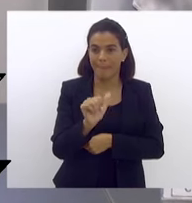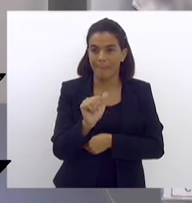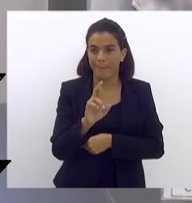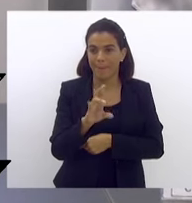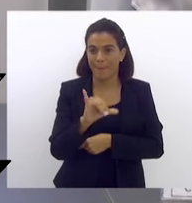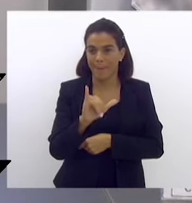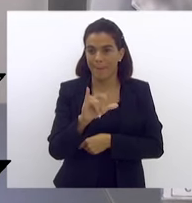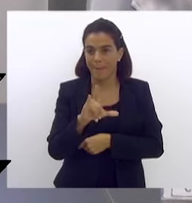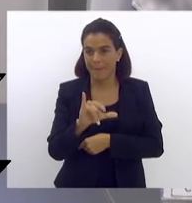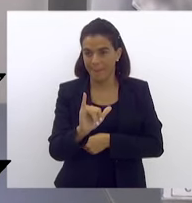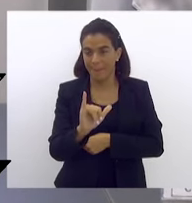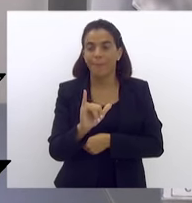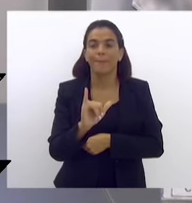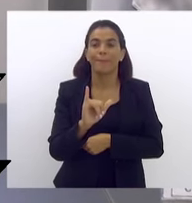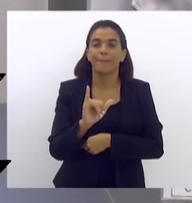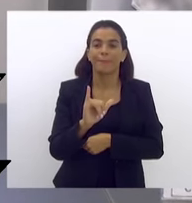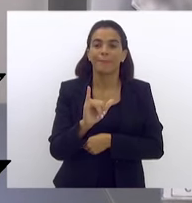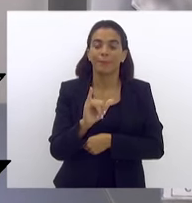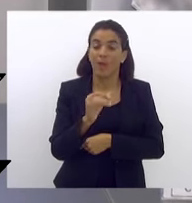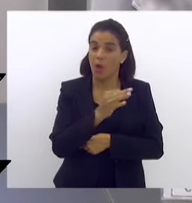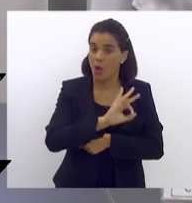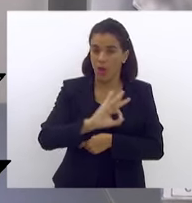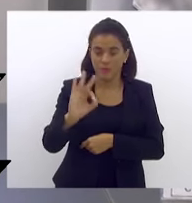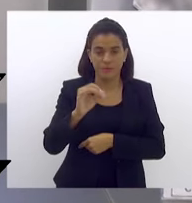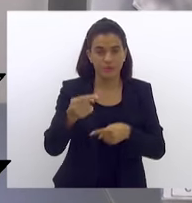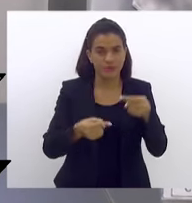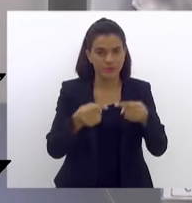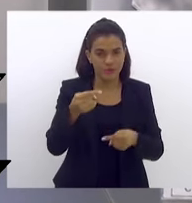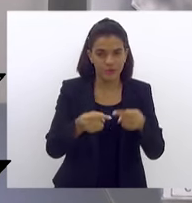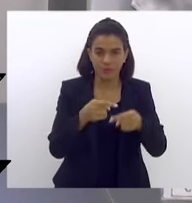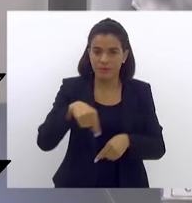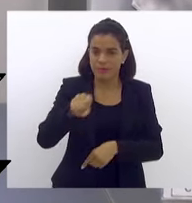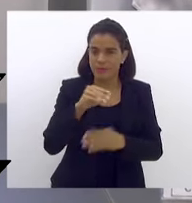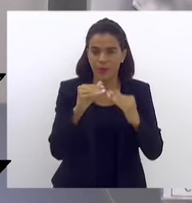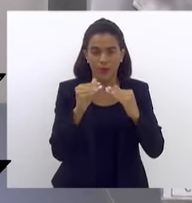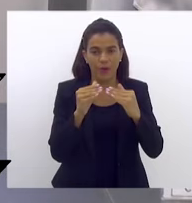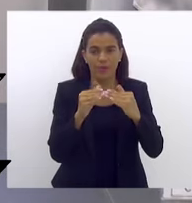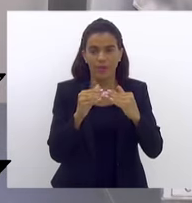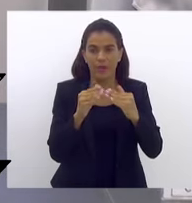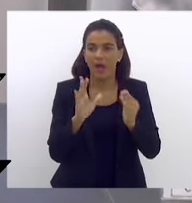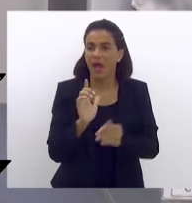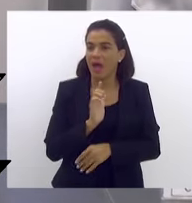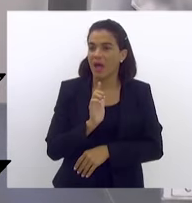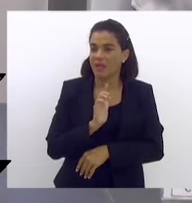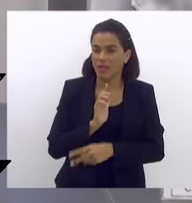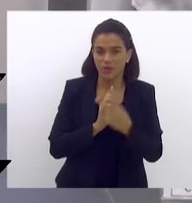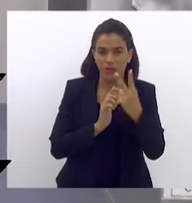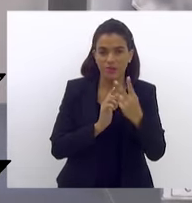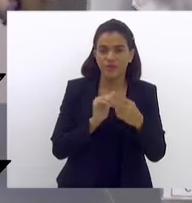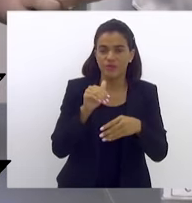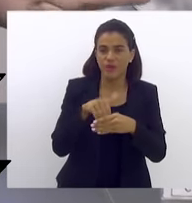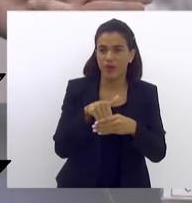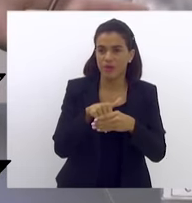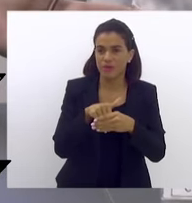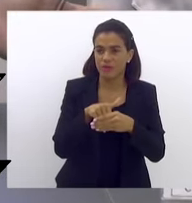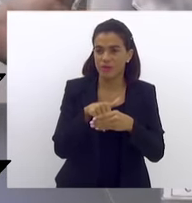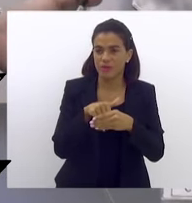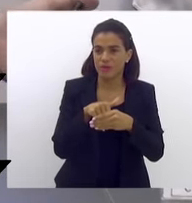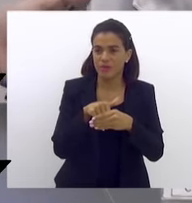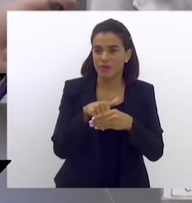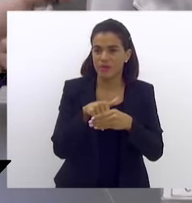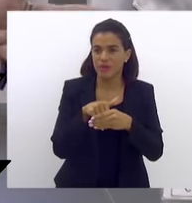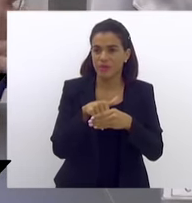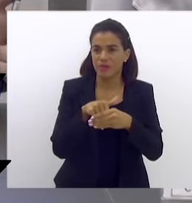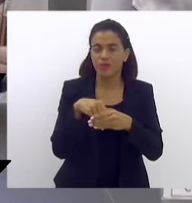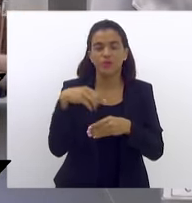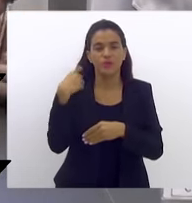parabenizando pela qualidade da discussão votação senhores que aprovam ah não agora tem tem dois votos já foi o deputado